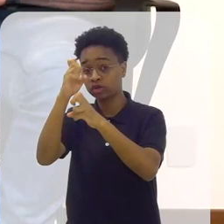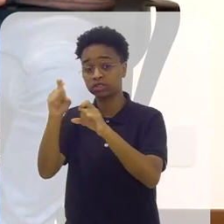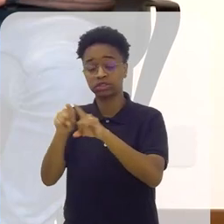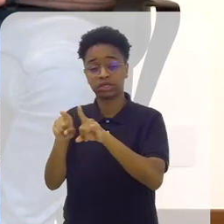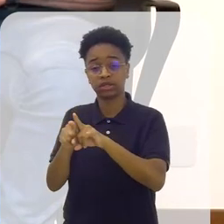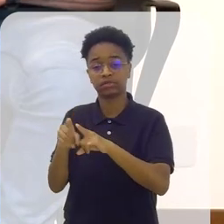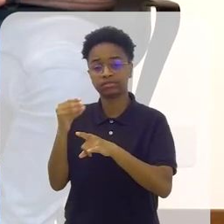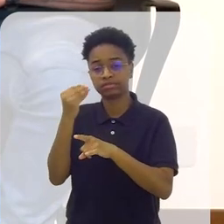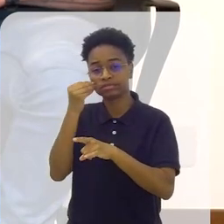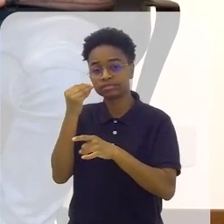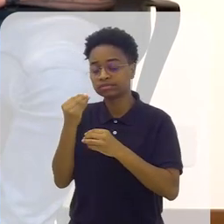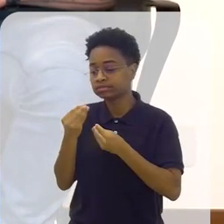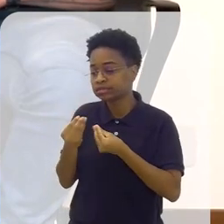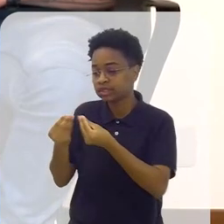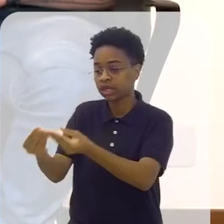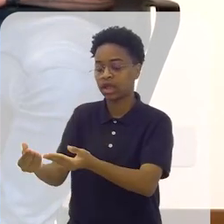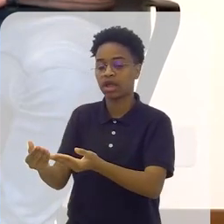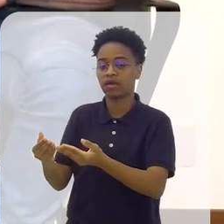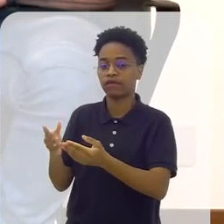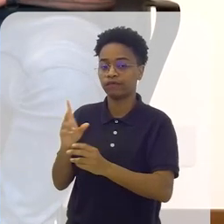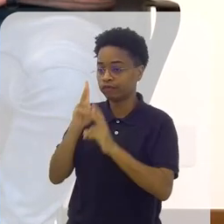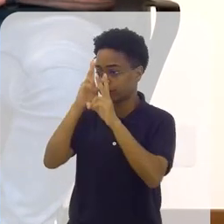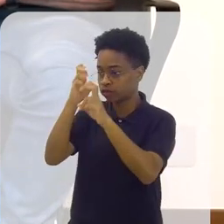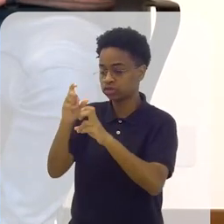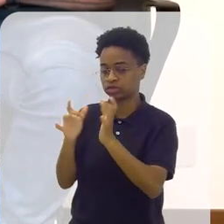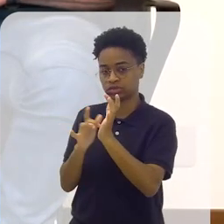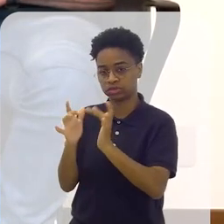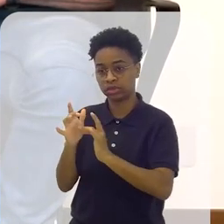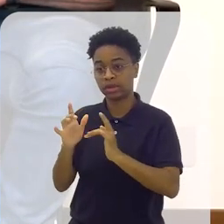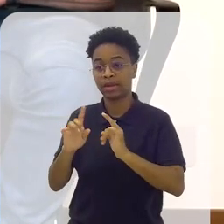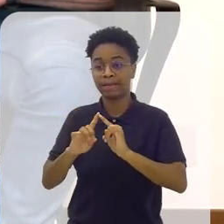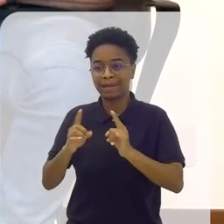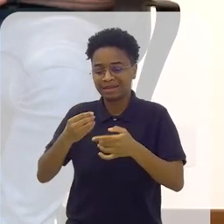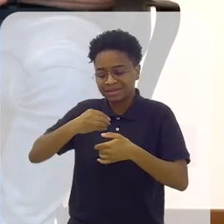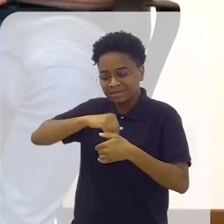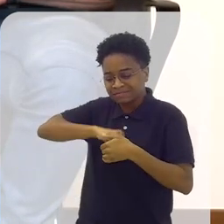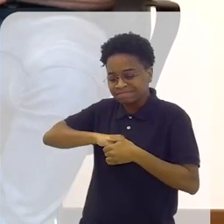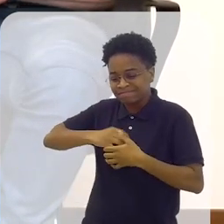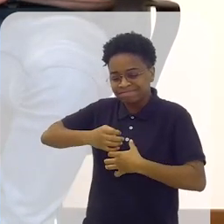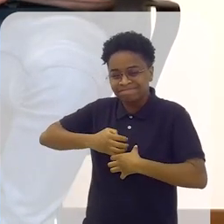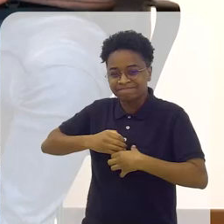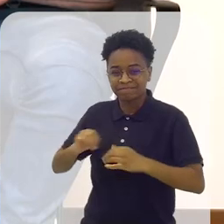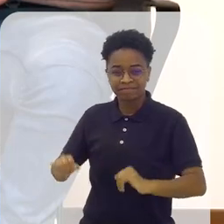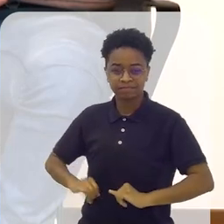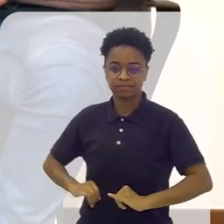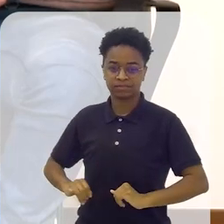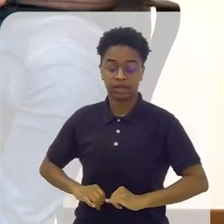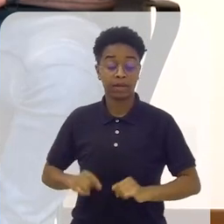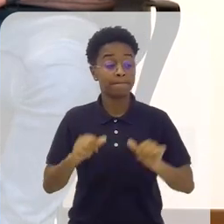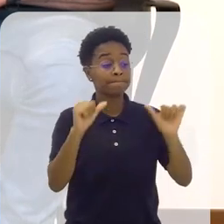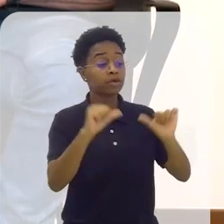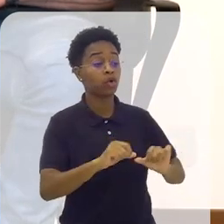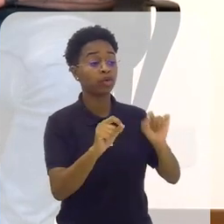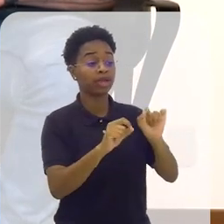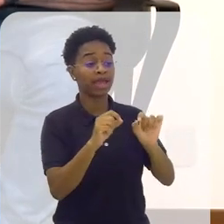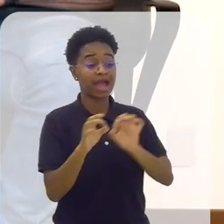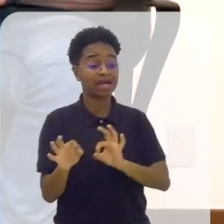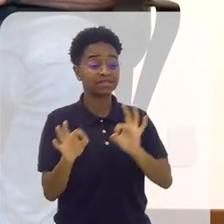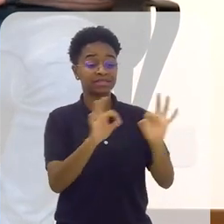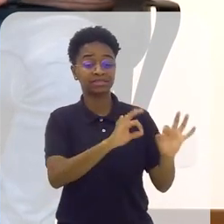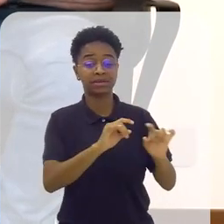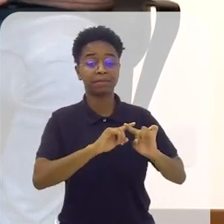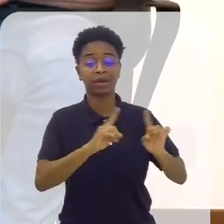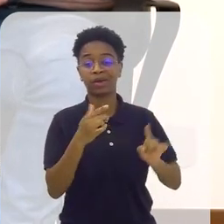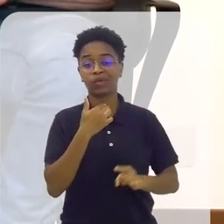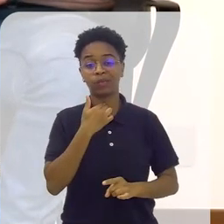filho forte quando ela estava morrendo por dentro. O pior, eu acho que é você assistir sem